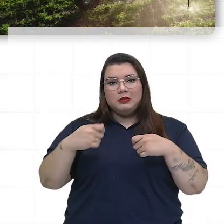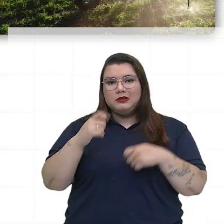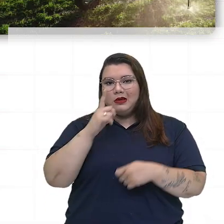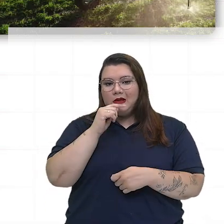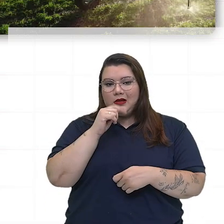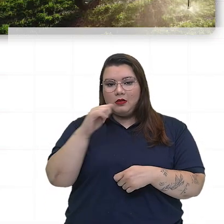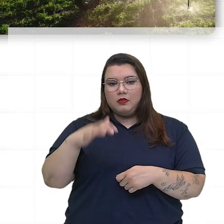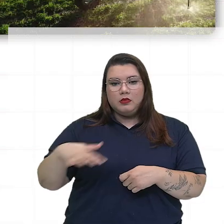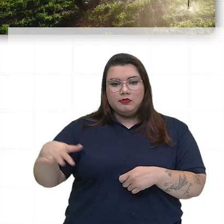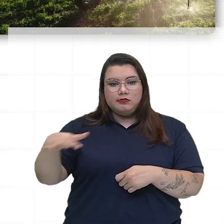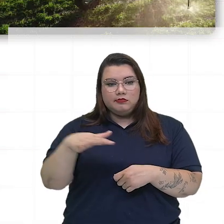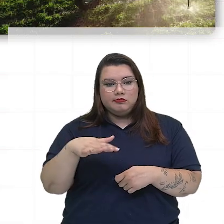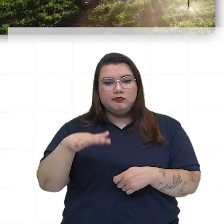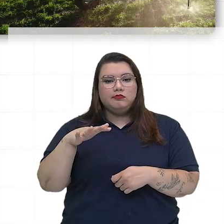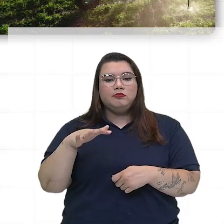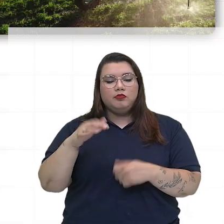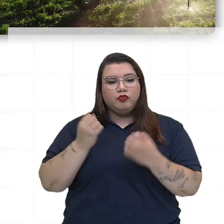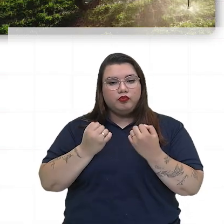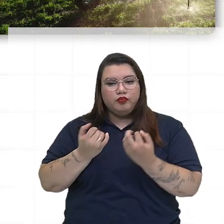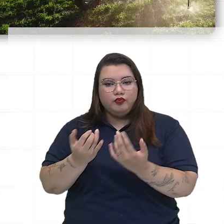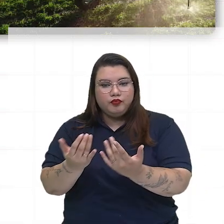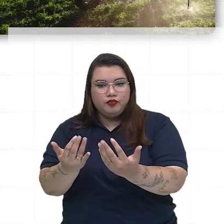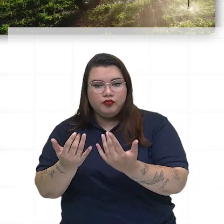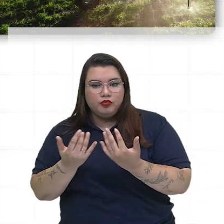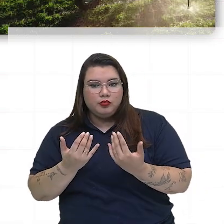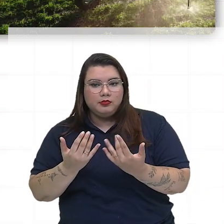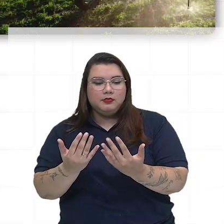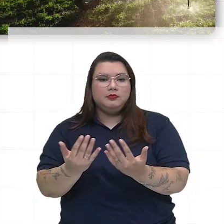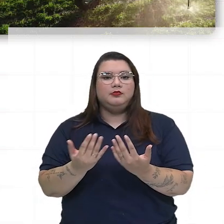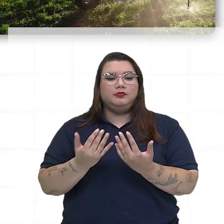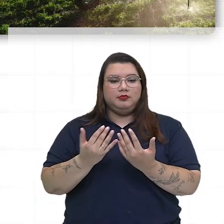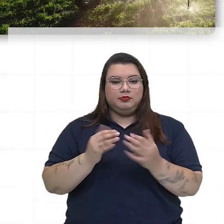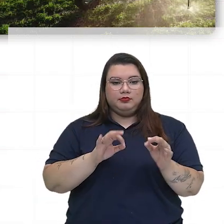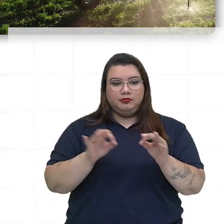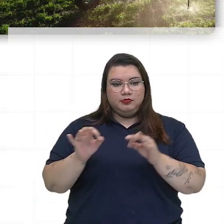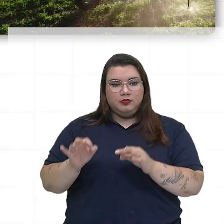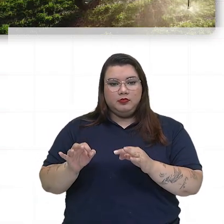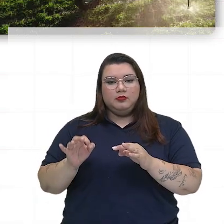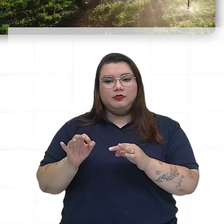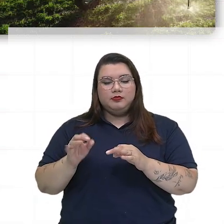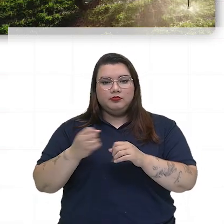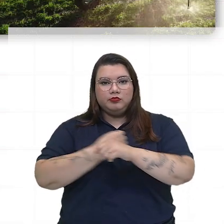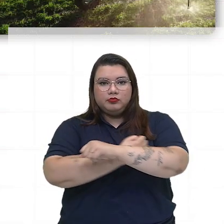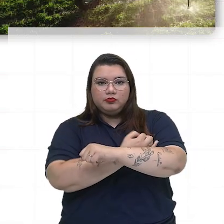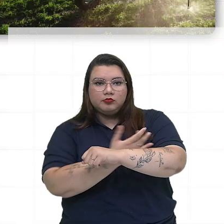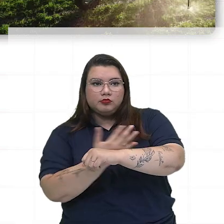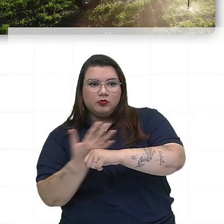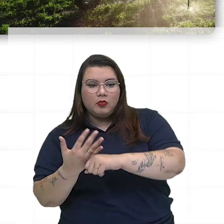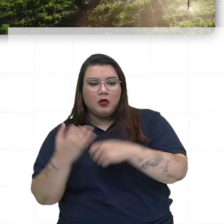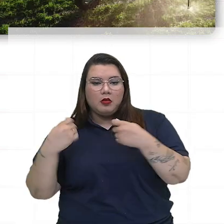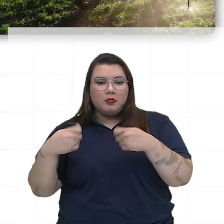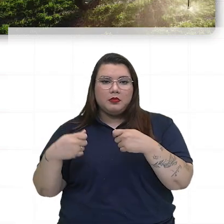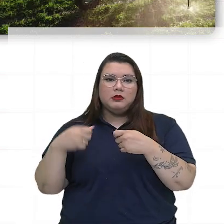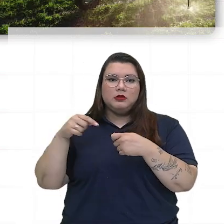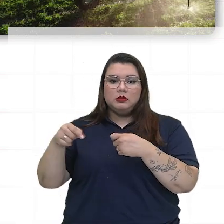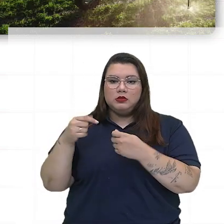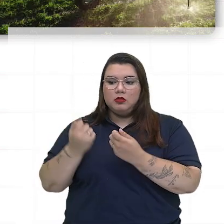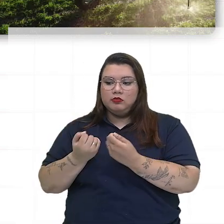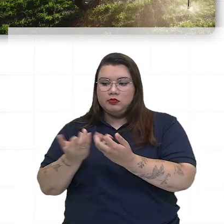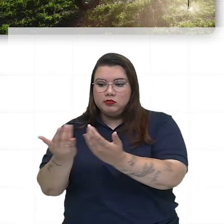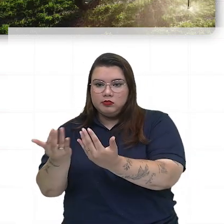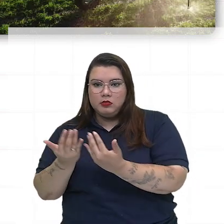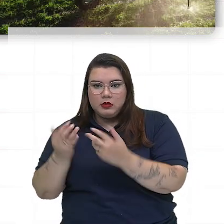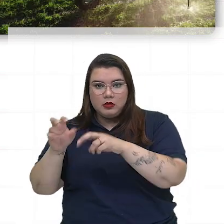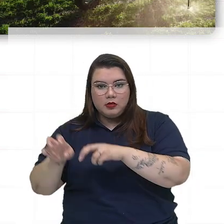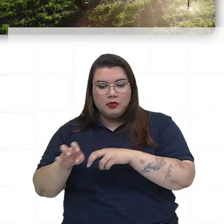a necessidade de água para o cultivo de plantas, para as vegetações que estão ali, né? Principalmente ali quando